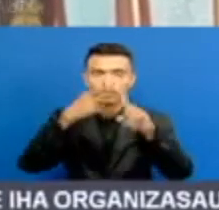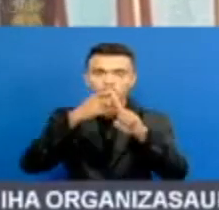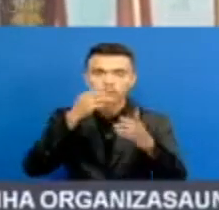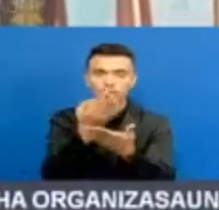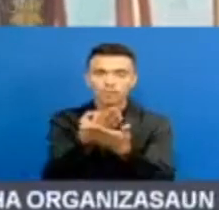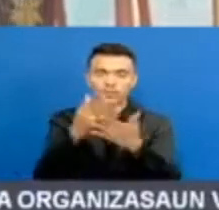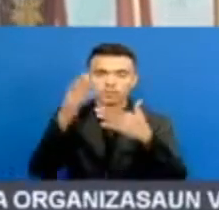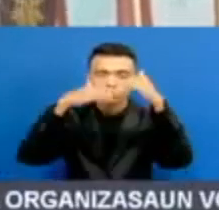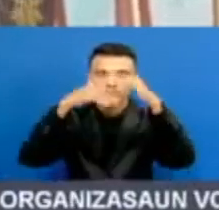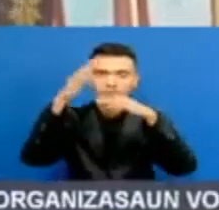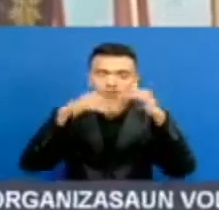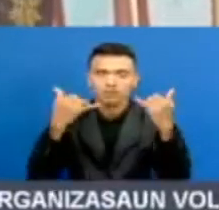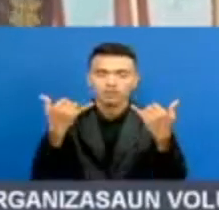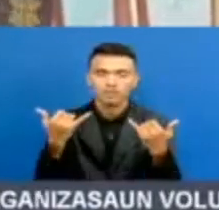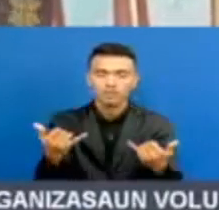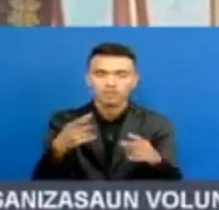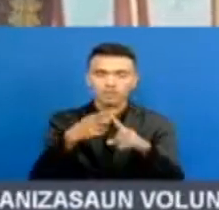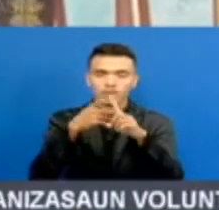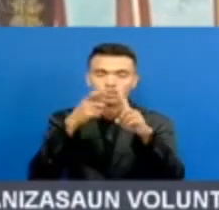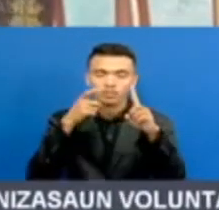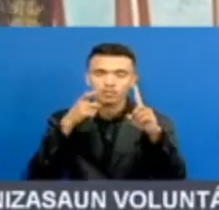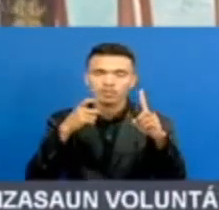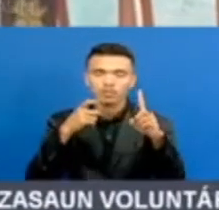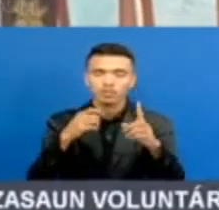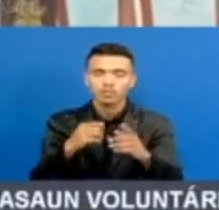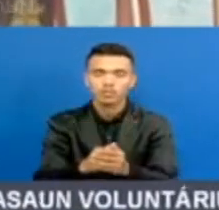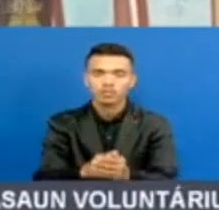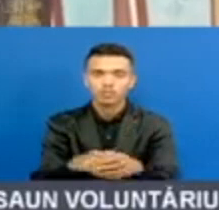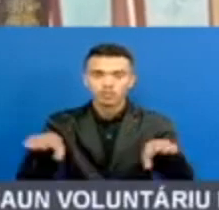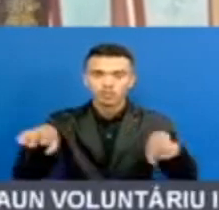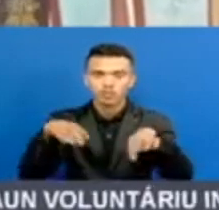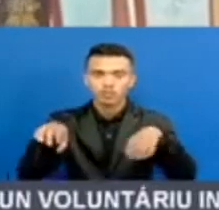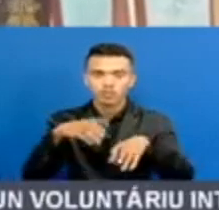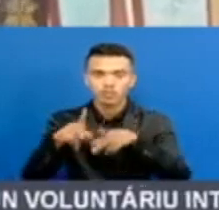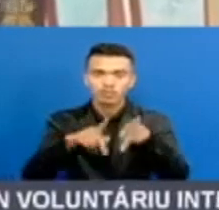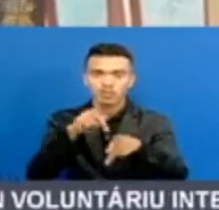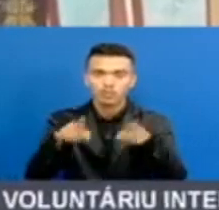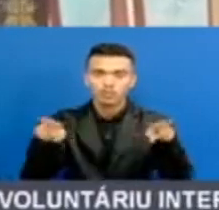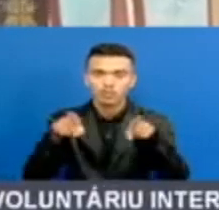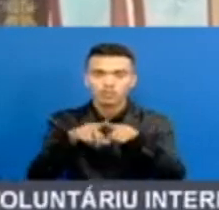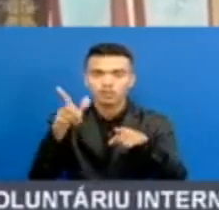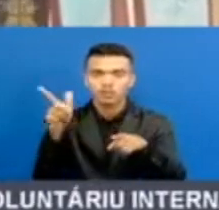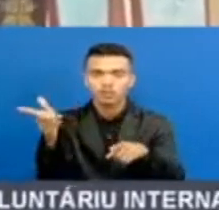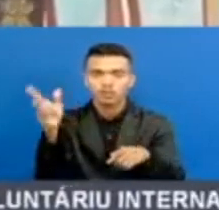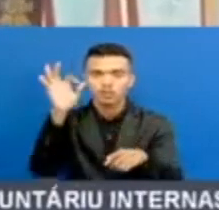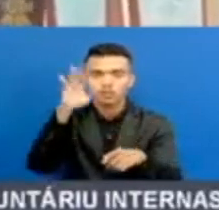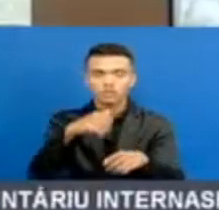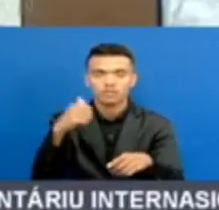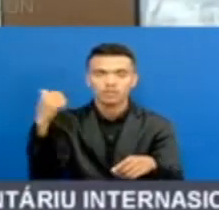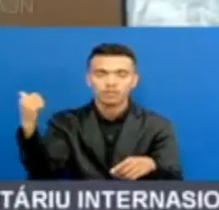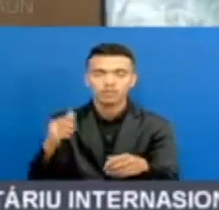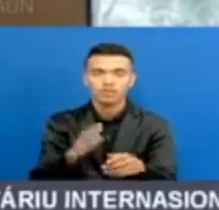Infraestrutura, nebe agora Dudum Liuhusi Projeto Comunitário. Anessamos 29 ne bacoto, ne bem itabalco